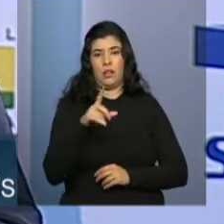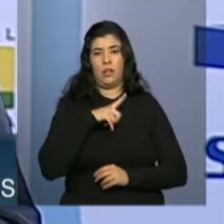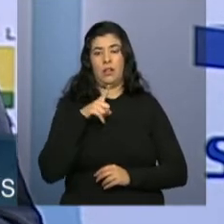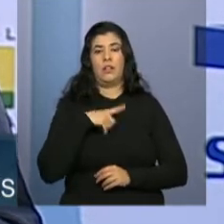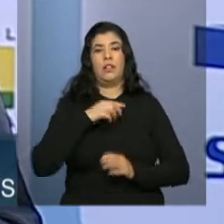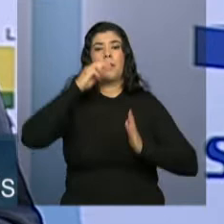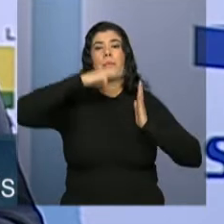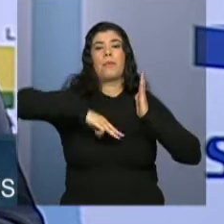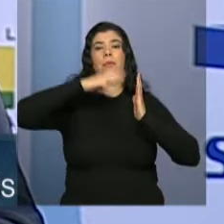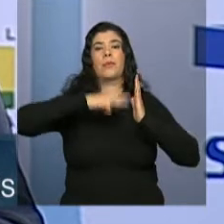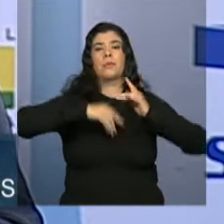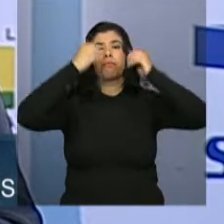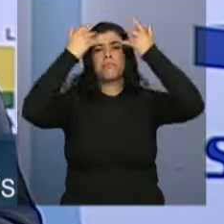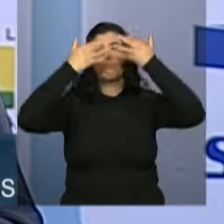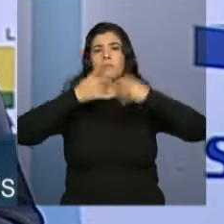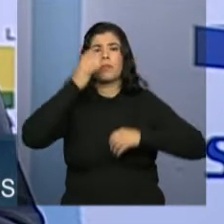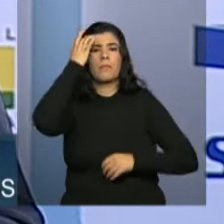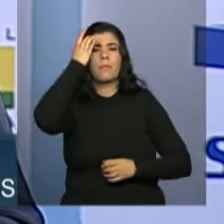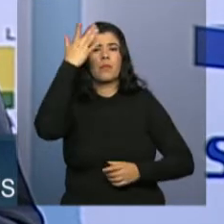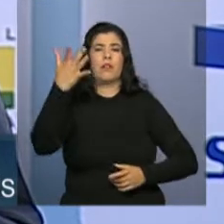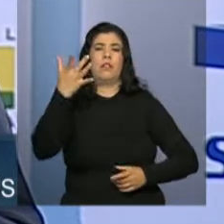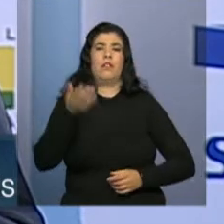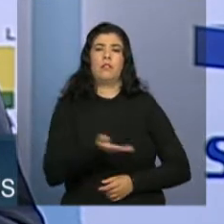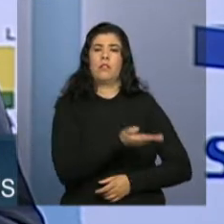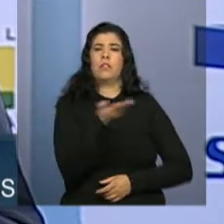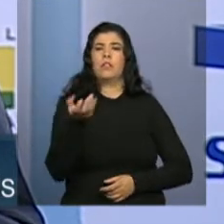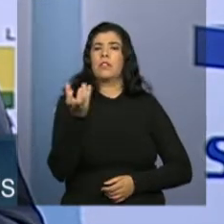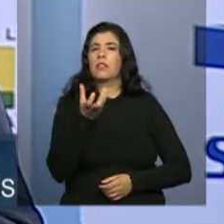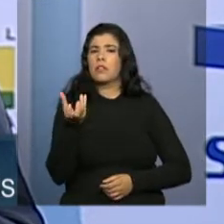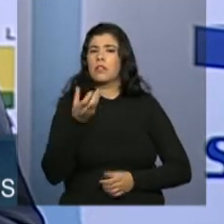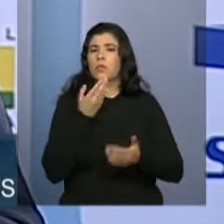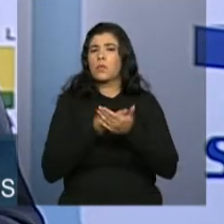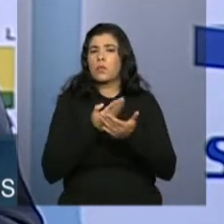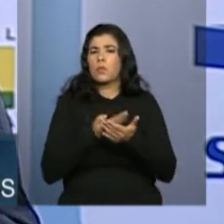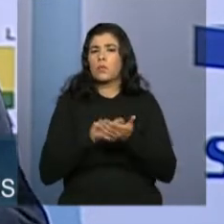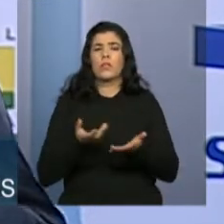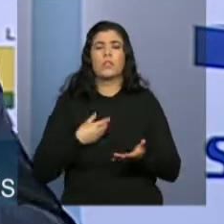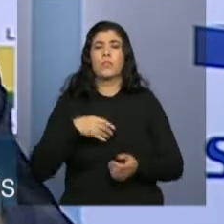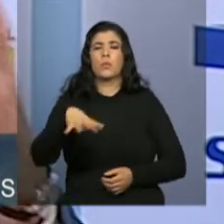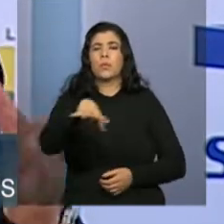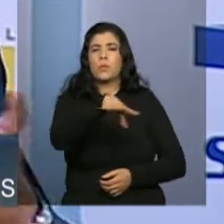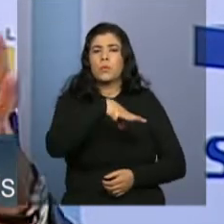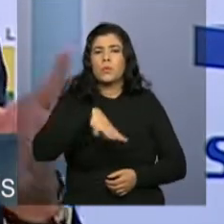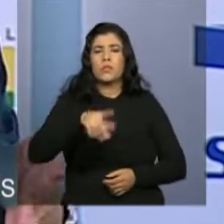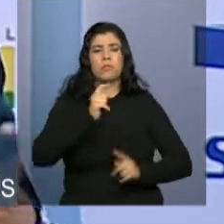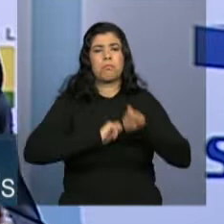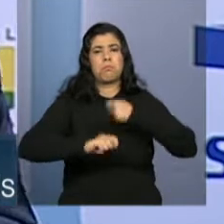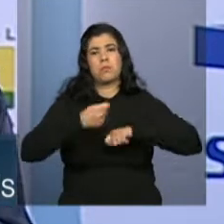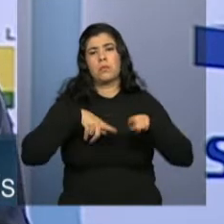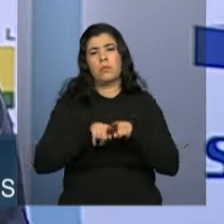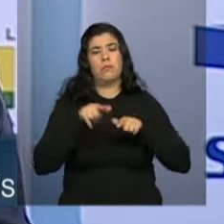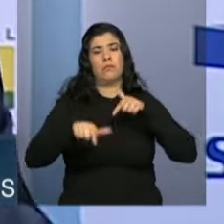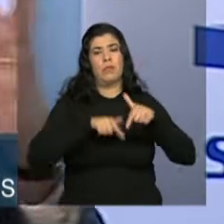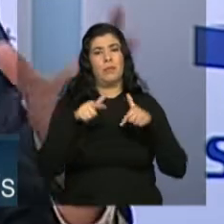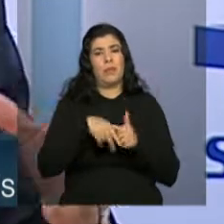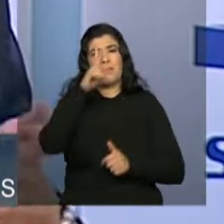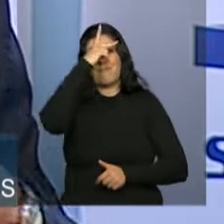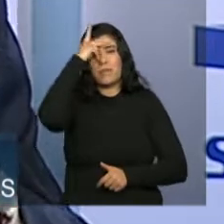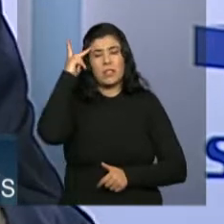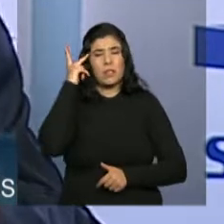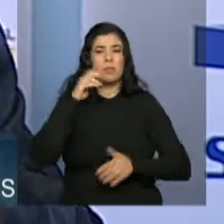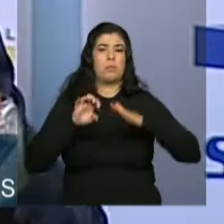é fácil para quem quiser estudiosos do setor economistas que trabalham com isso